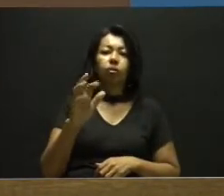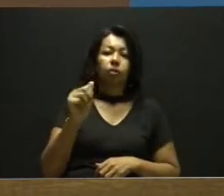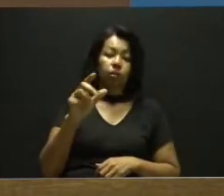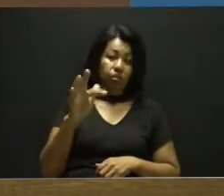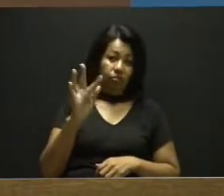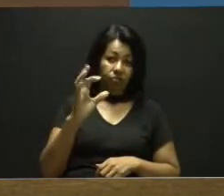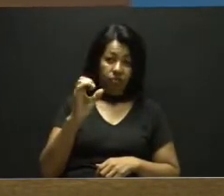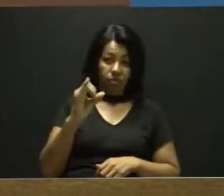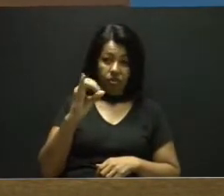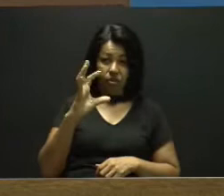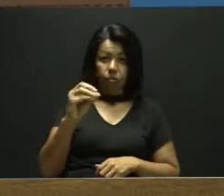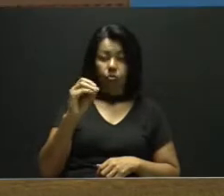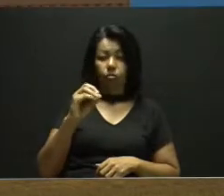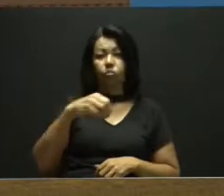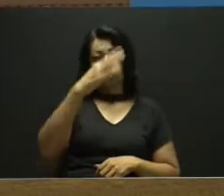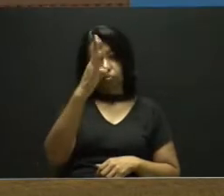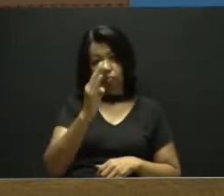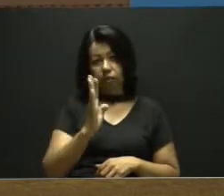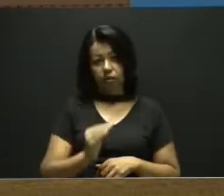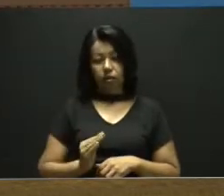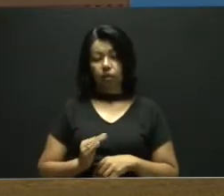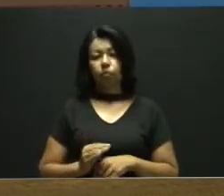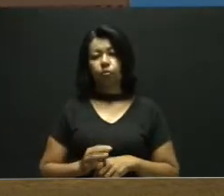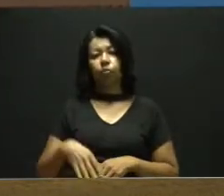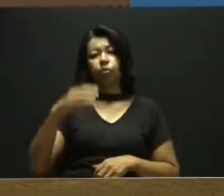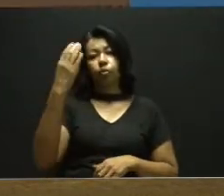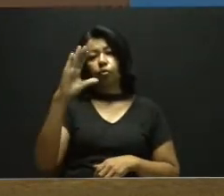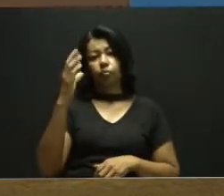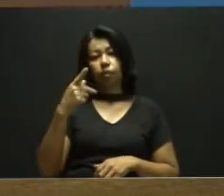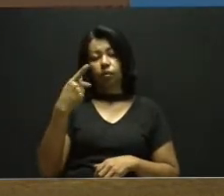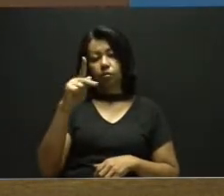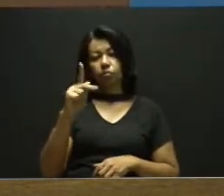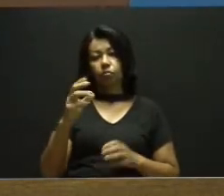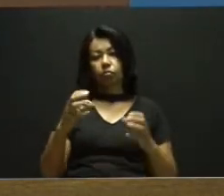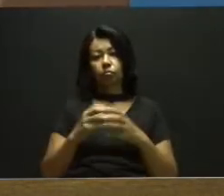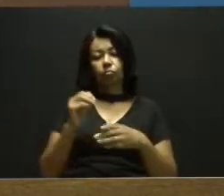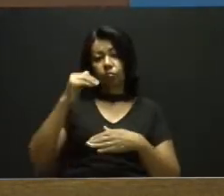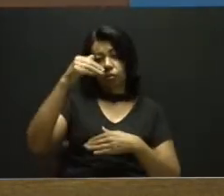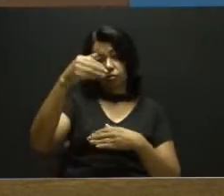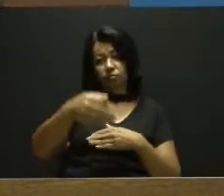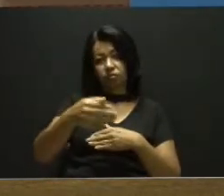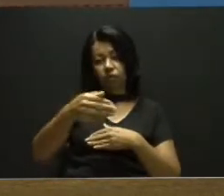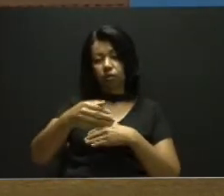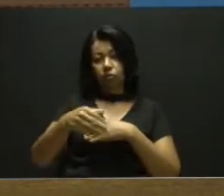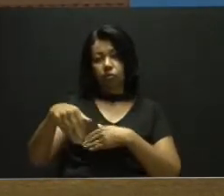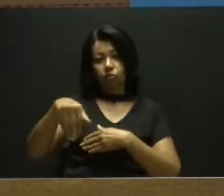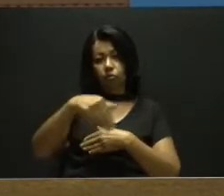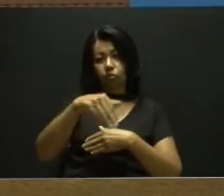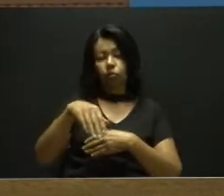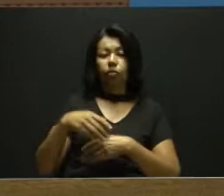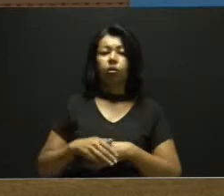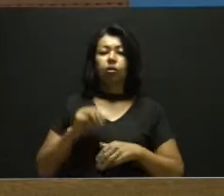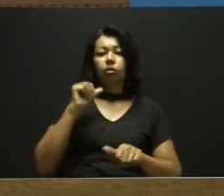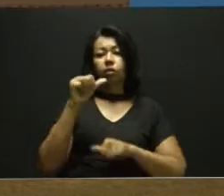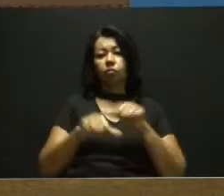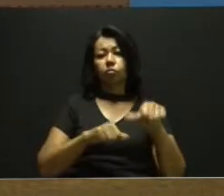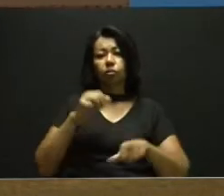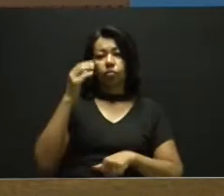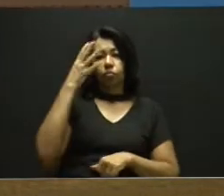afora cubatão em sua linha de frente virou um belo